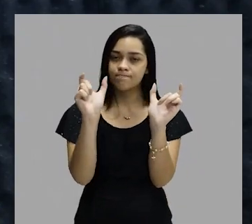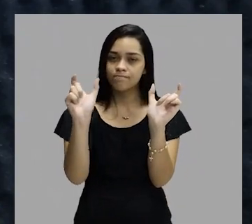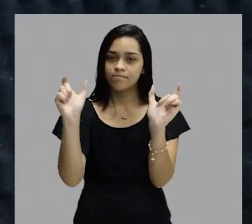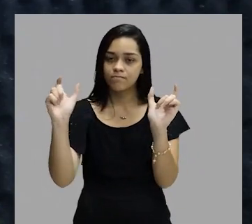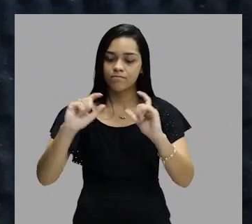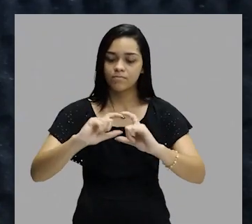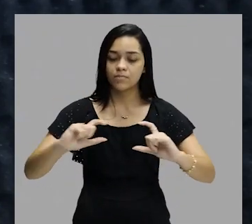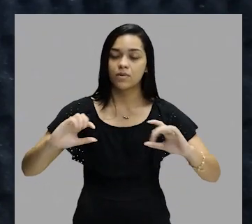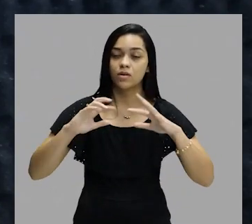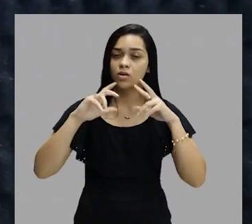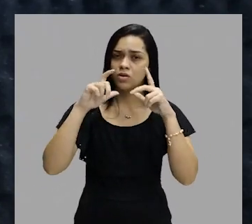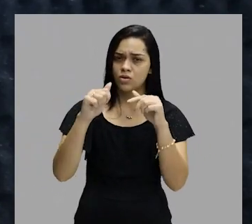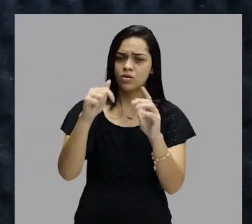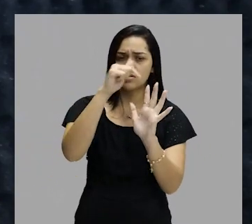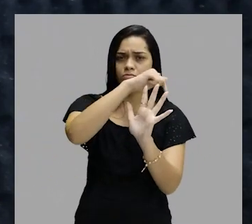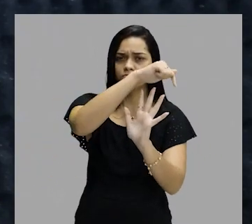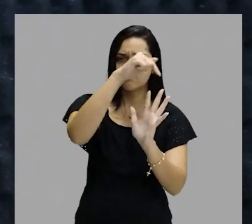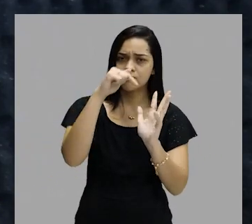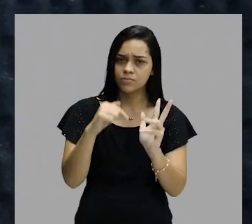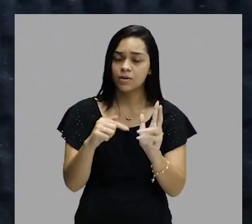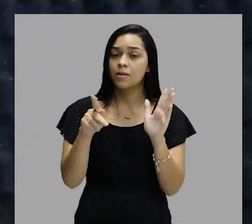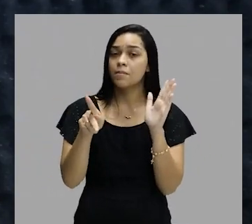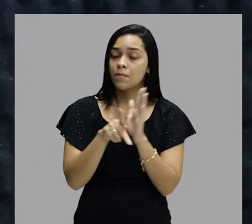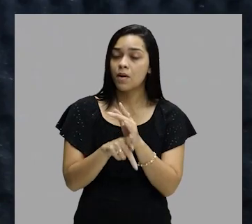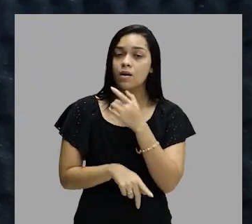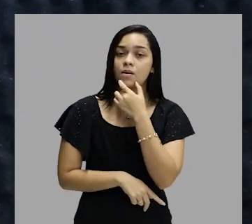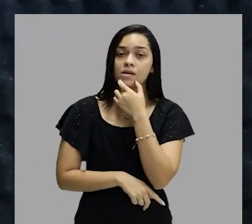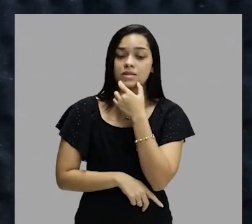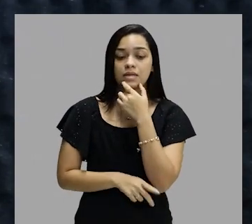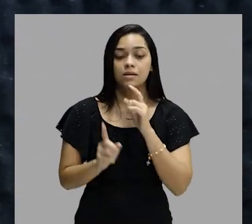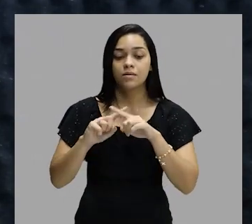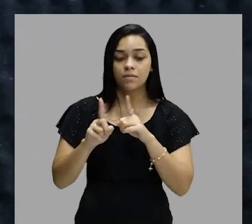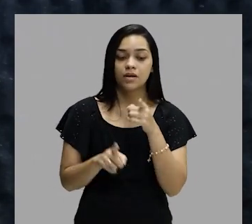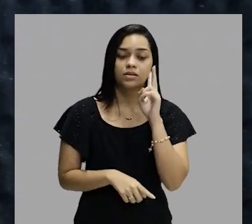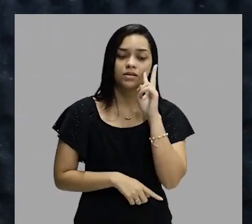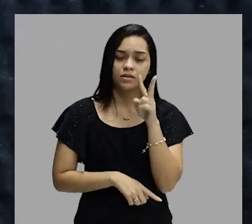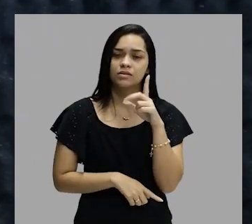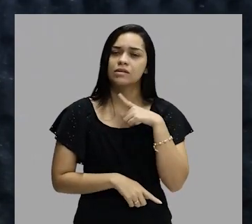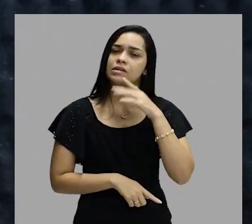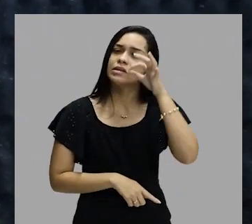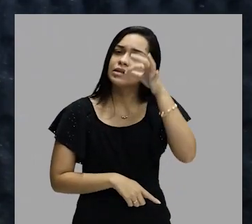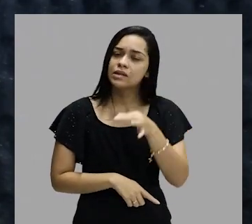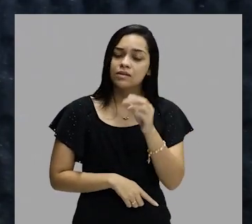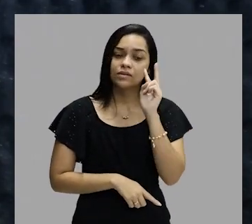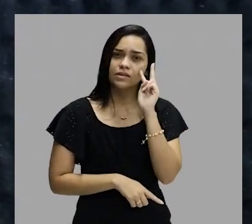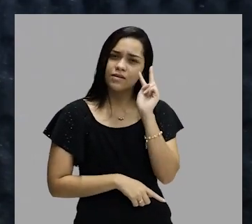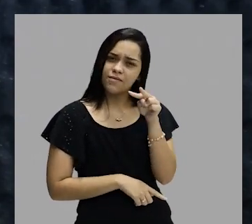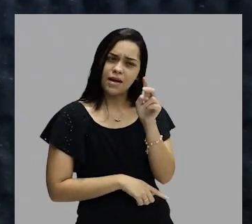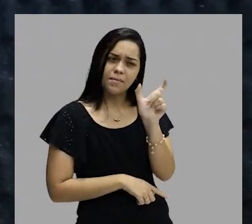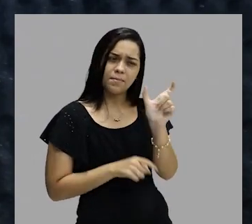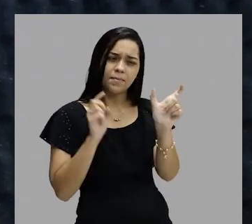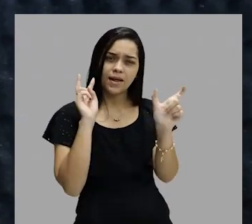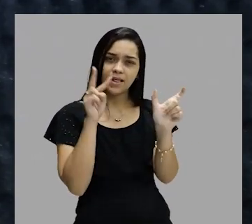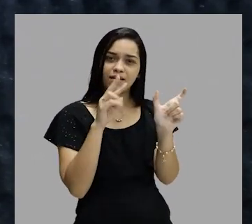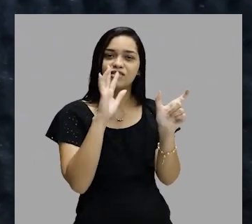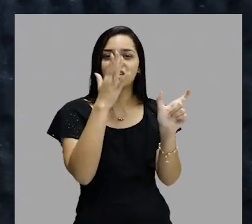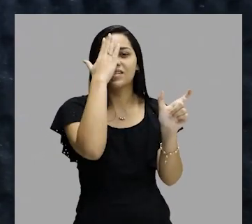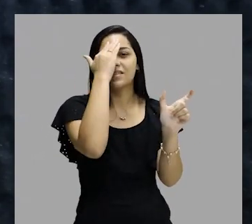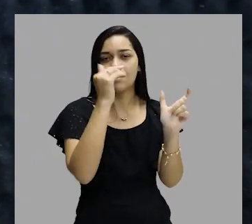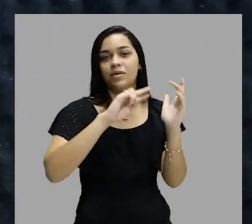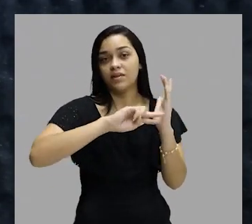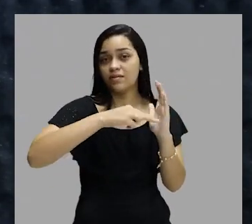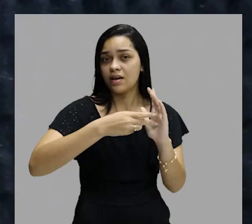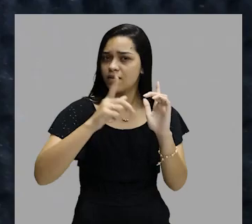immigration. Todas essas palavras estão em inglês, mas automaticamente eu tenho certeza que quando você olha para elas, você já sabe o